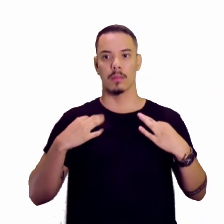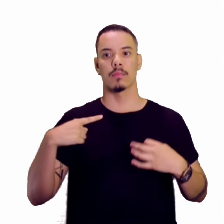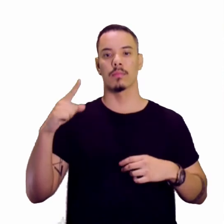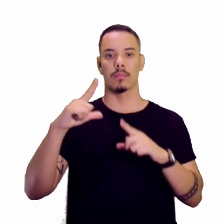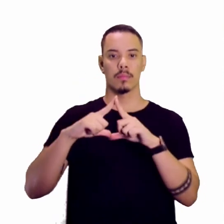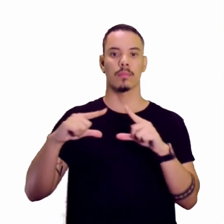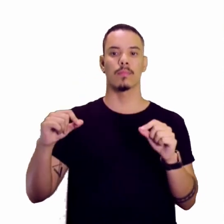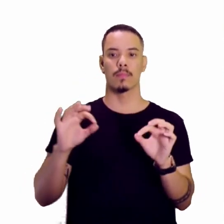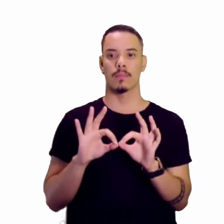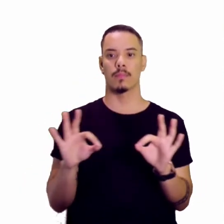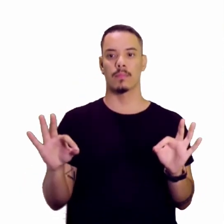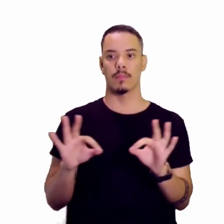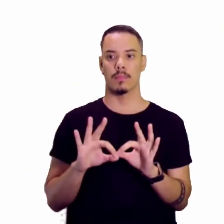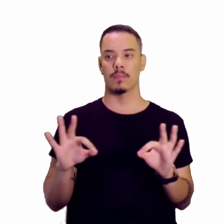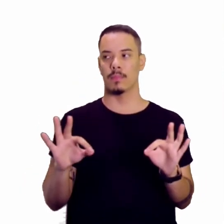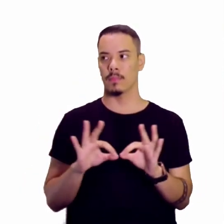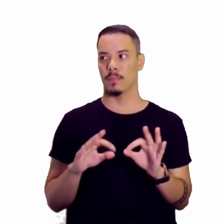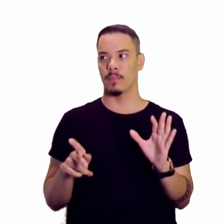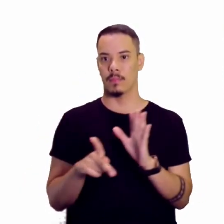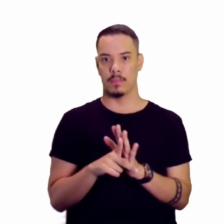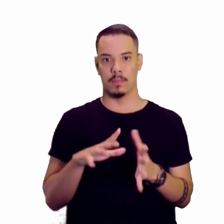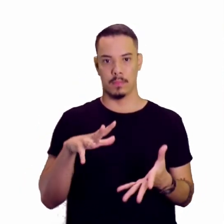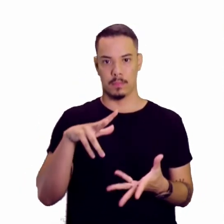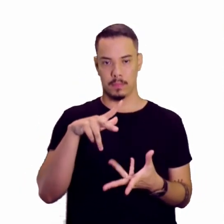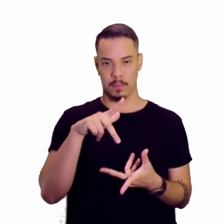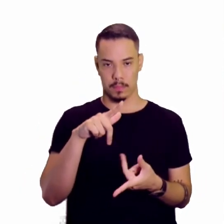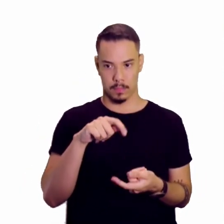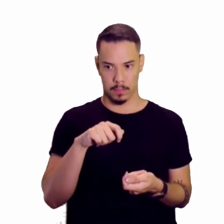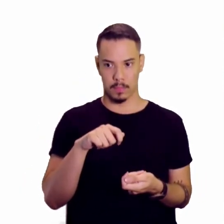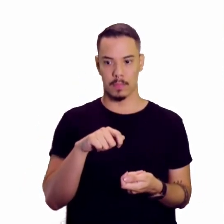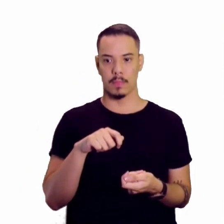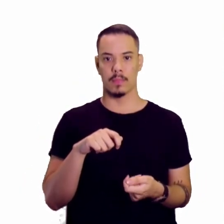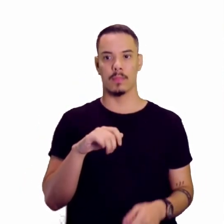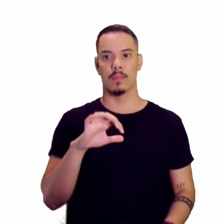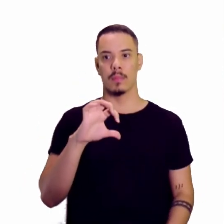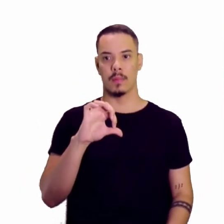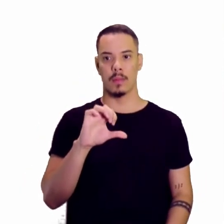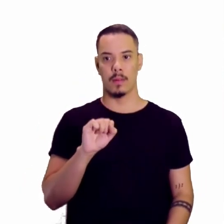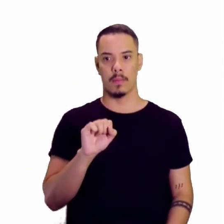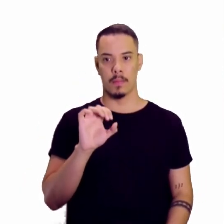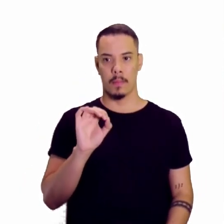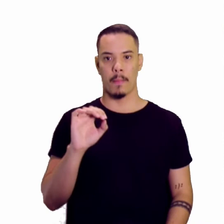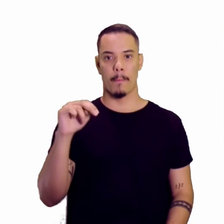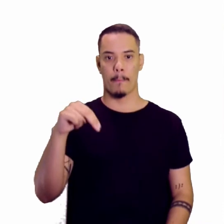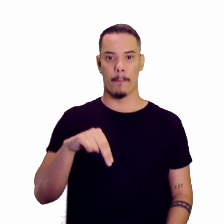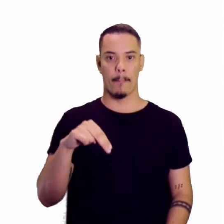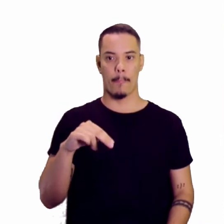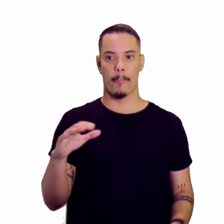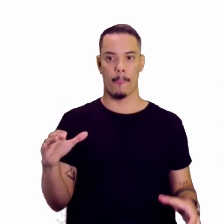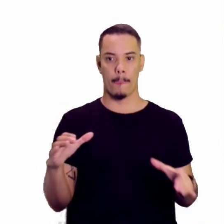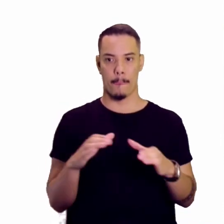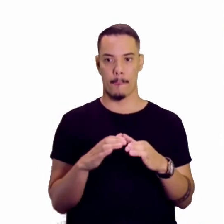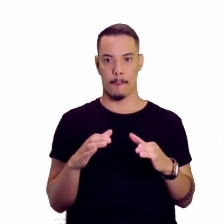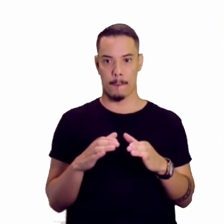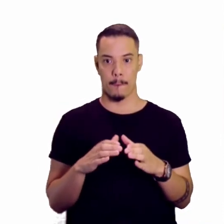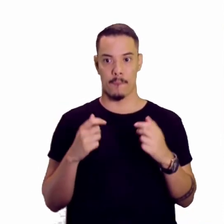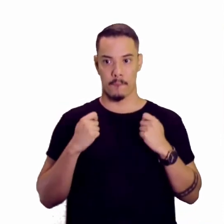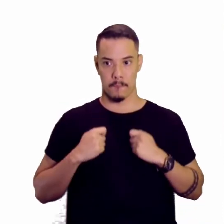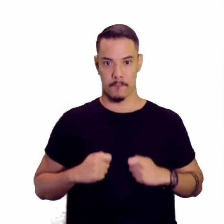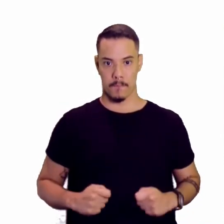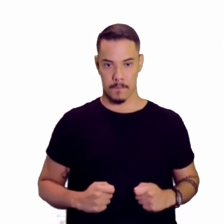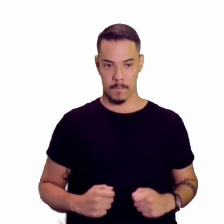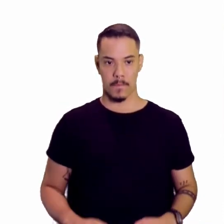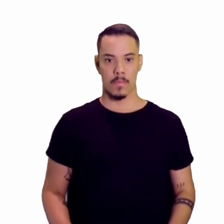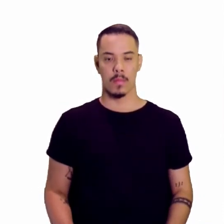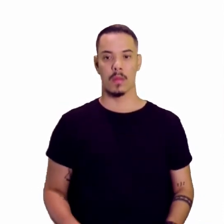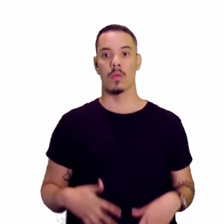foi medido o seu peso na Terra. Olha só, o peso dele na Terra é 980, Décio. Isso, e o conjunto com a vestimenta. Qual é a